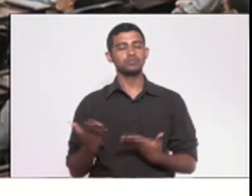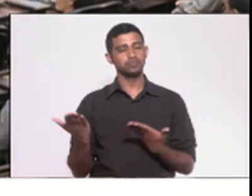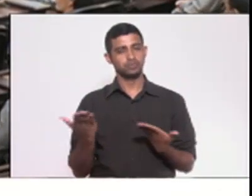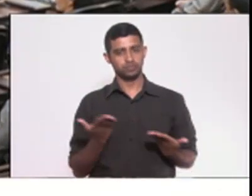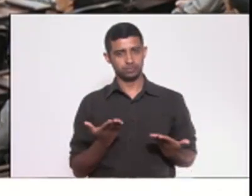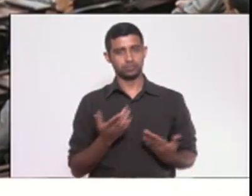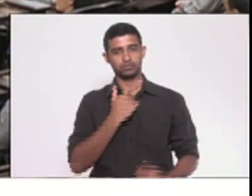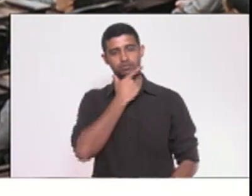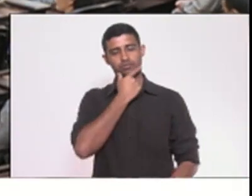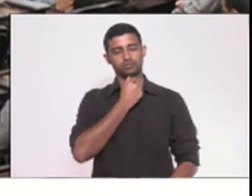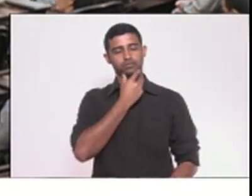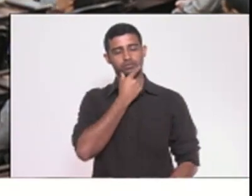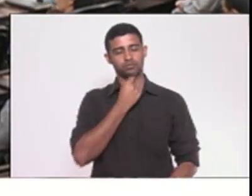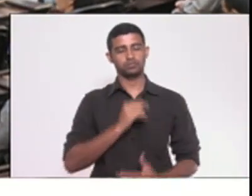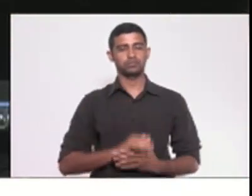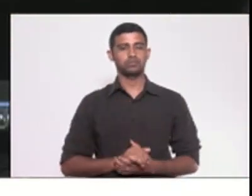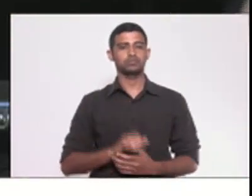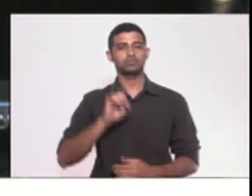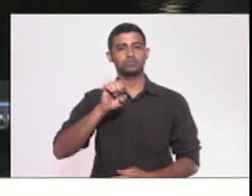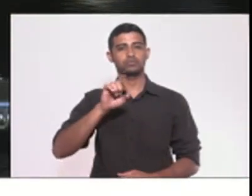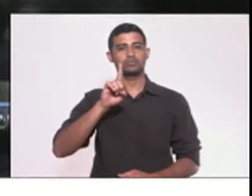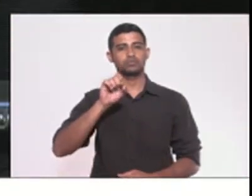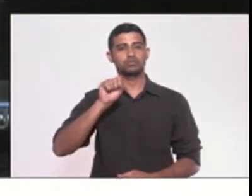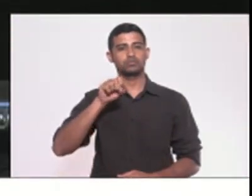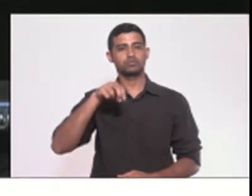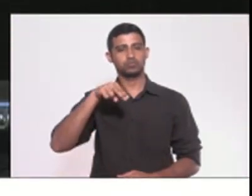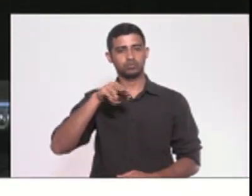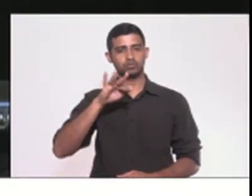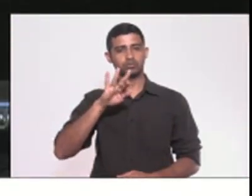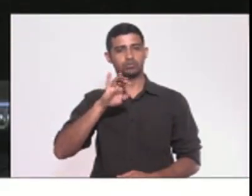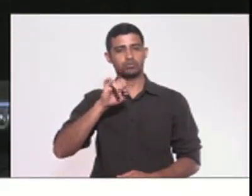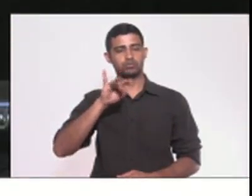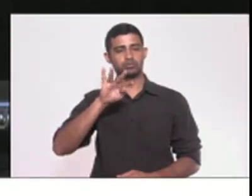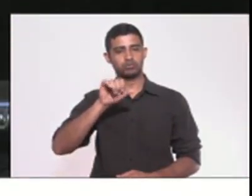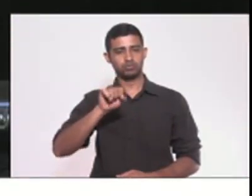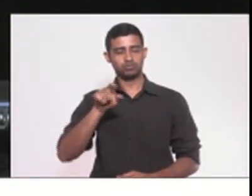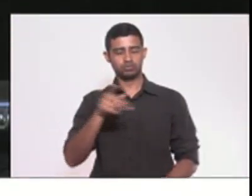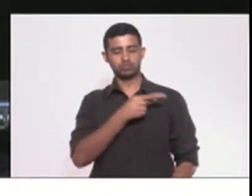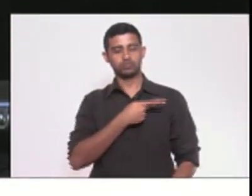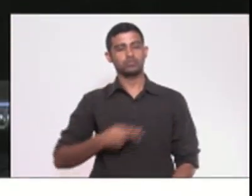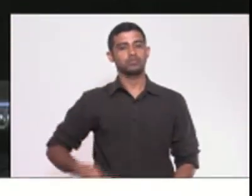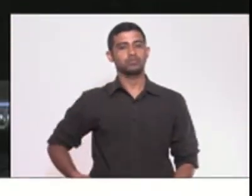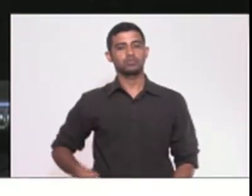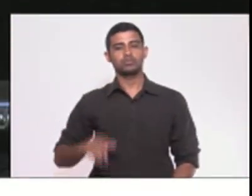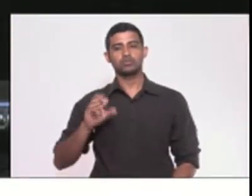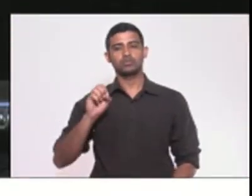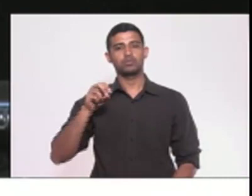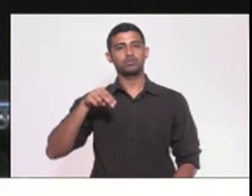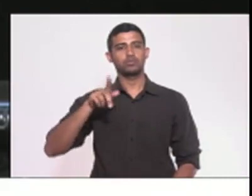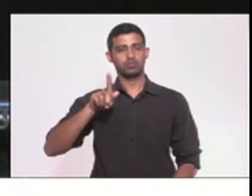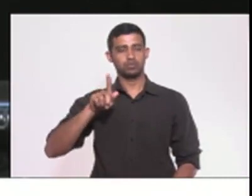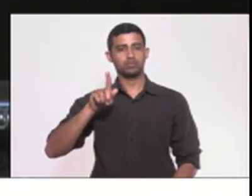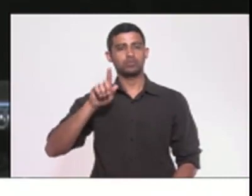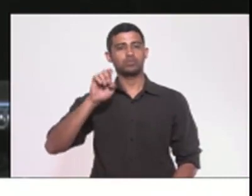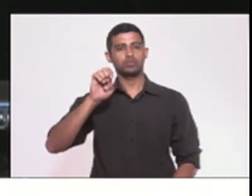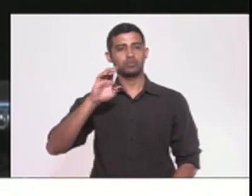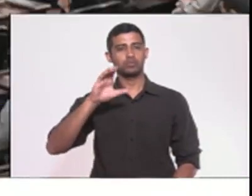Convido o senhor Edson Freitas, presidente da ONG